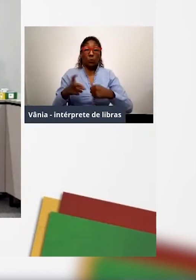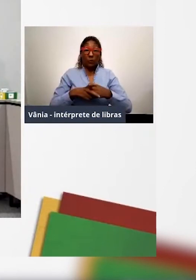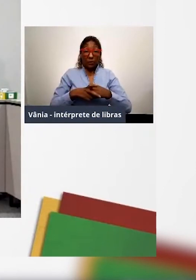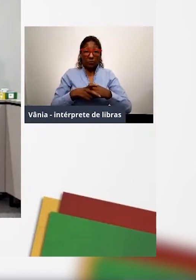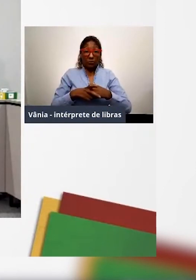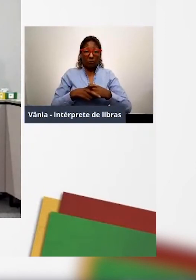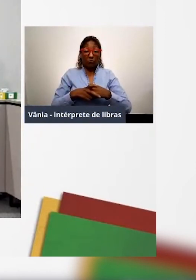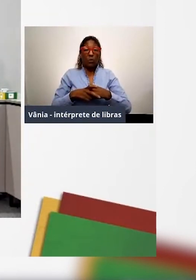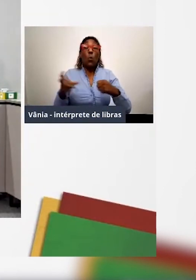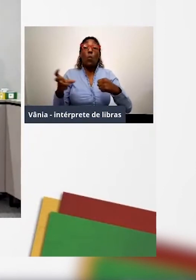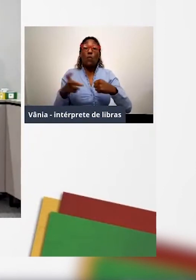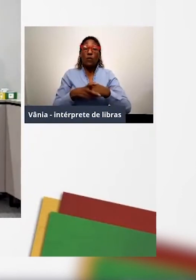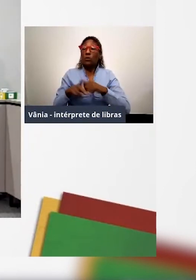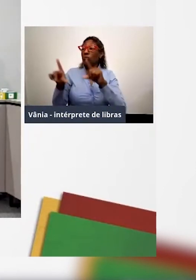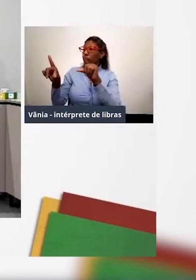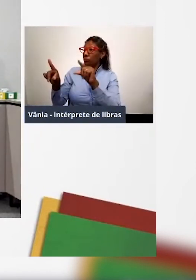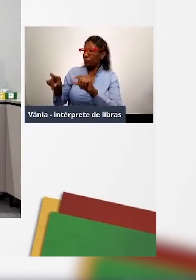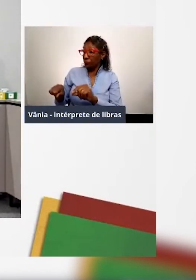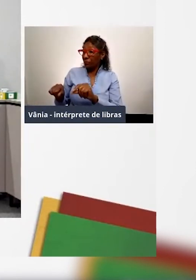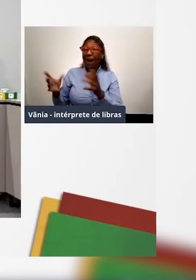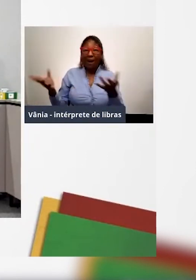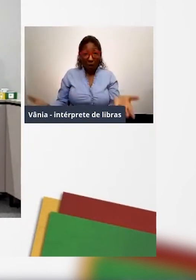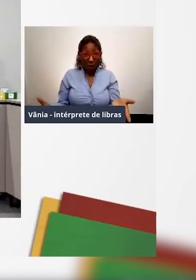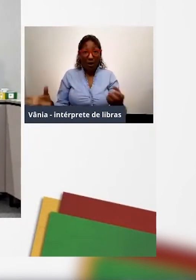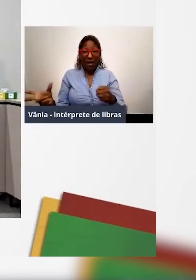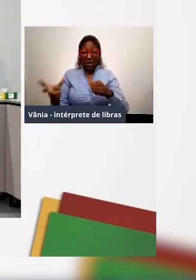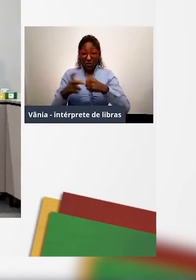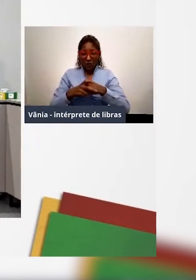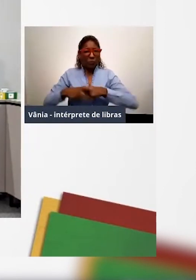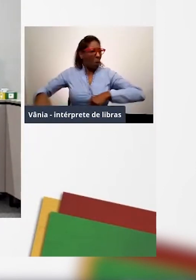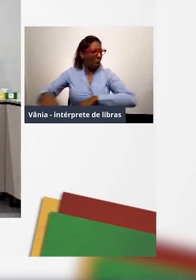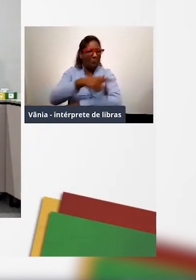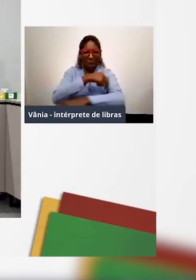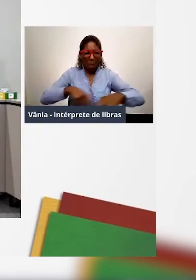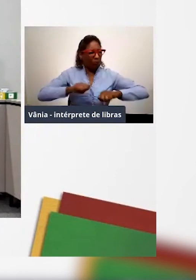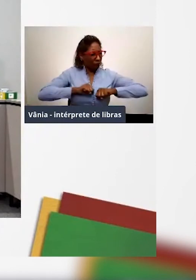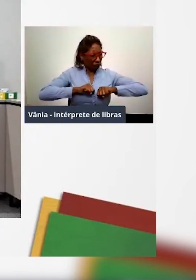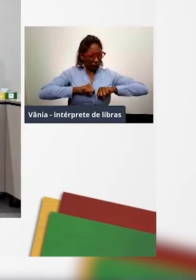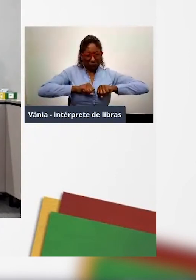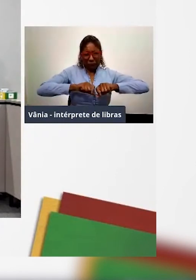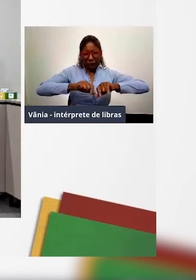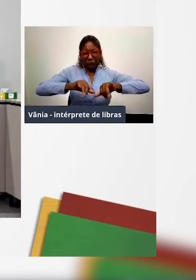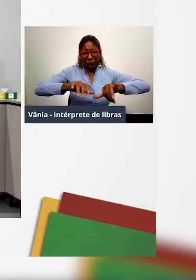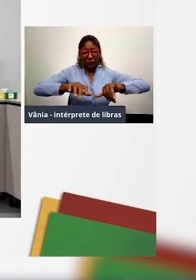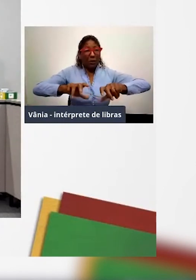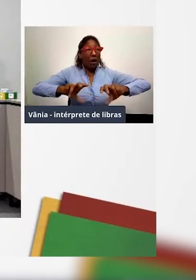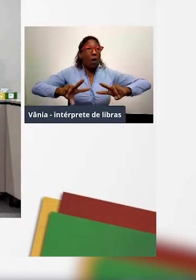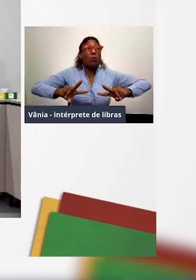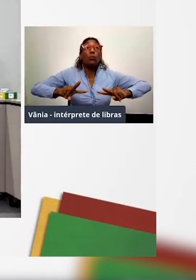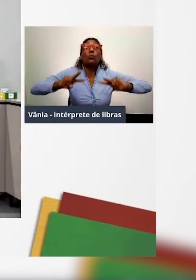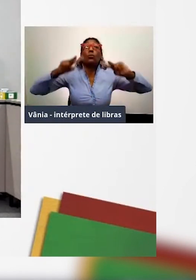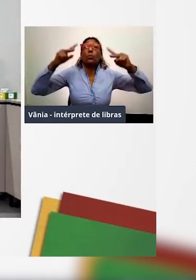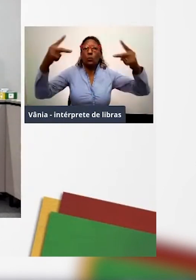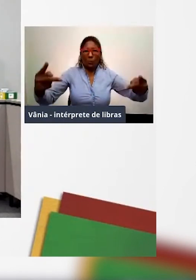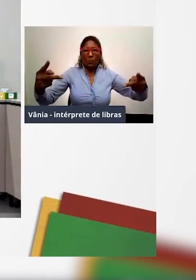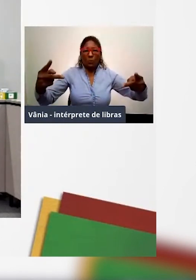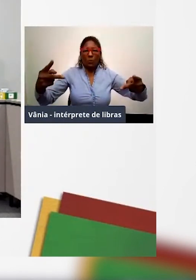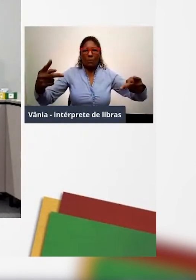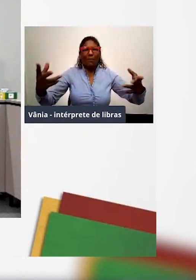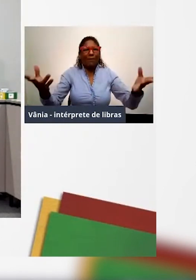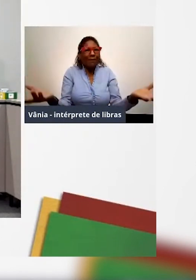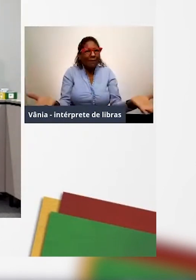circulava menos. Agora que o vírus circula fortemente na taxa de transmissão mais elevada que já apuramos até